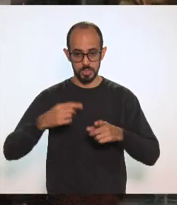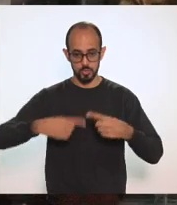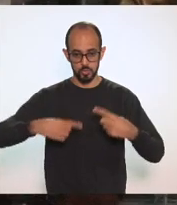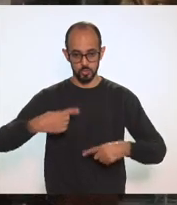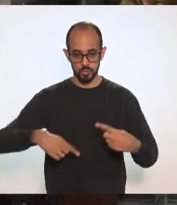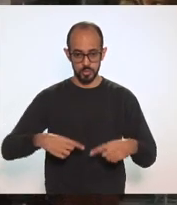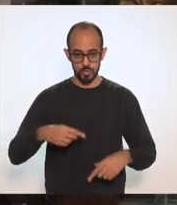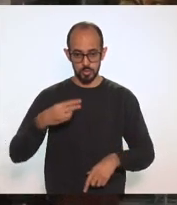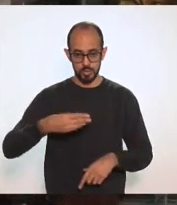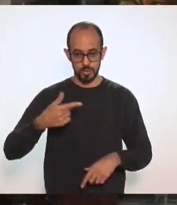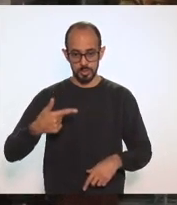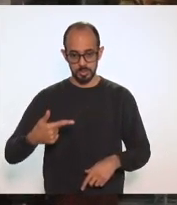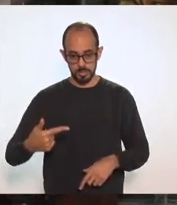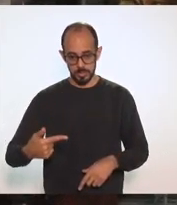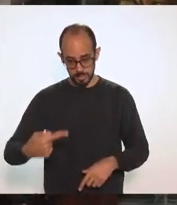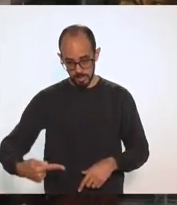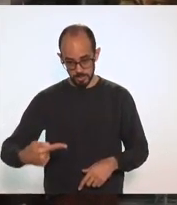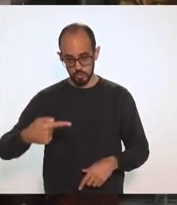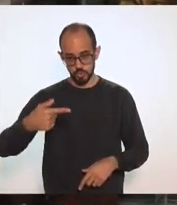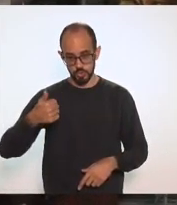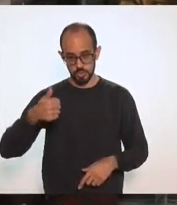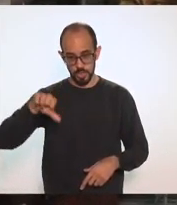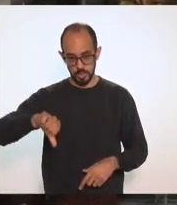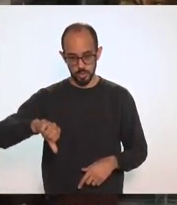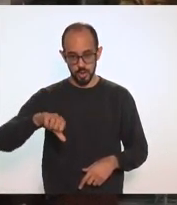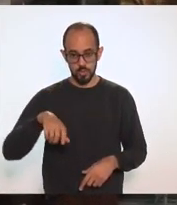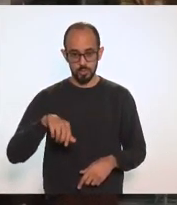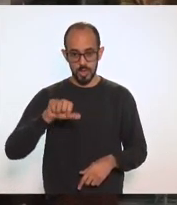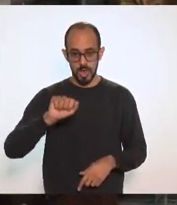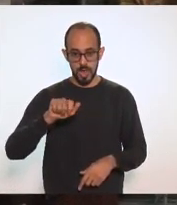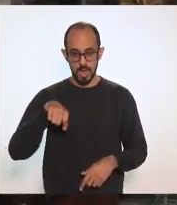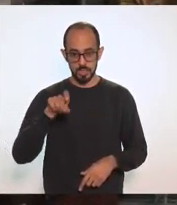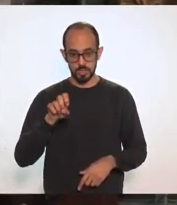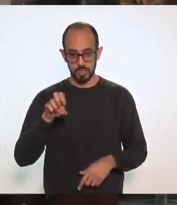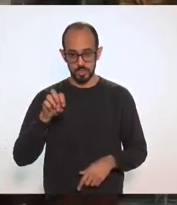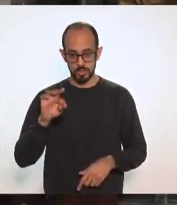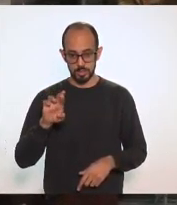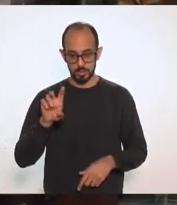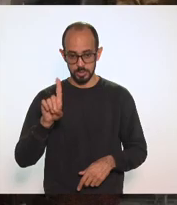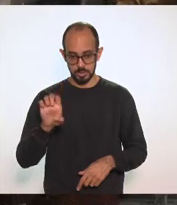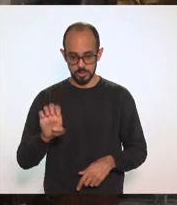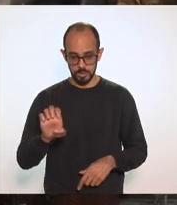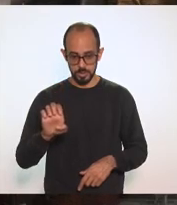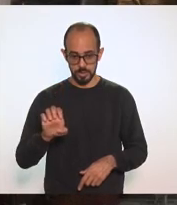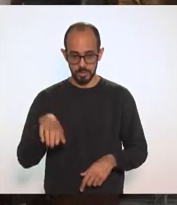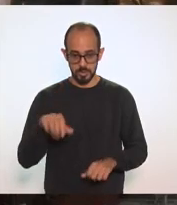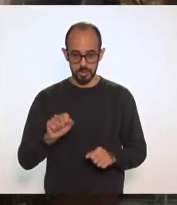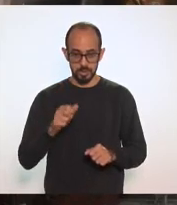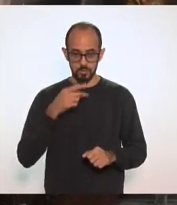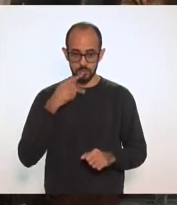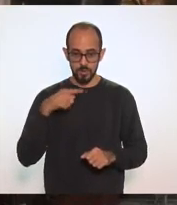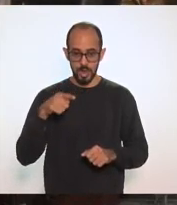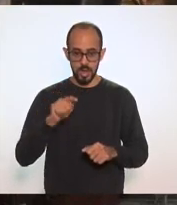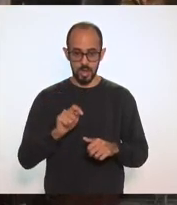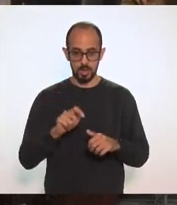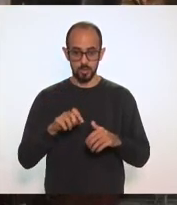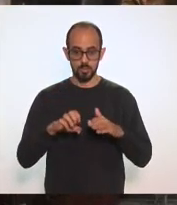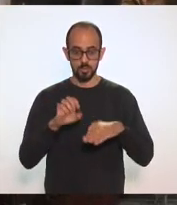lei 37/19, de autoria do deputado Alexandre Knoploch, denomina como estação Saara, a estação metrô